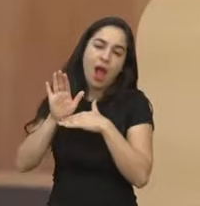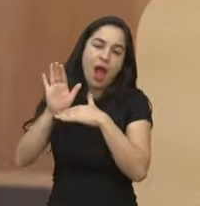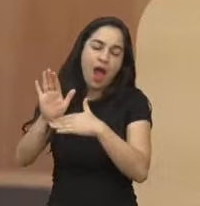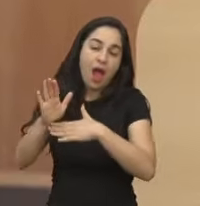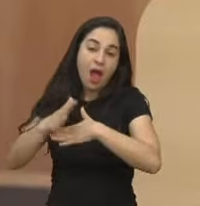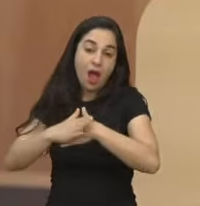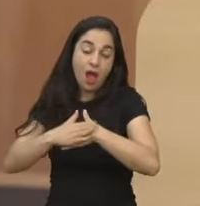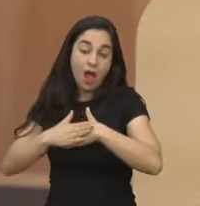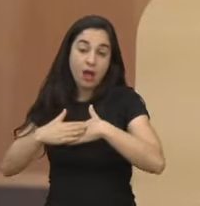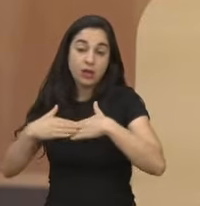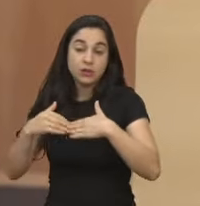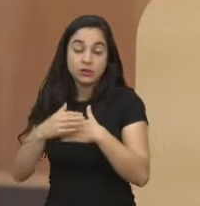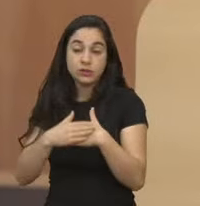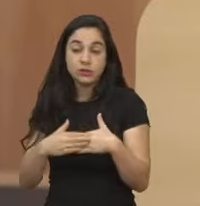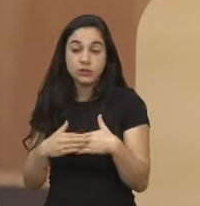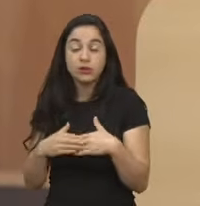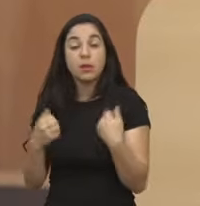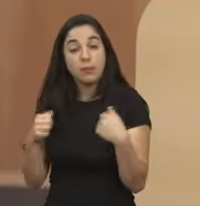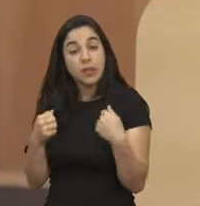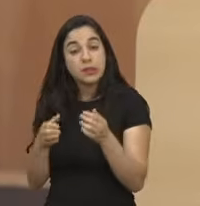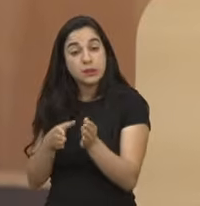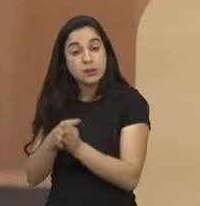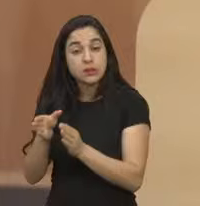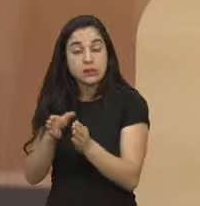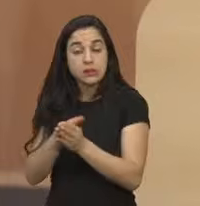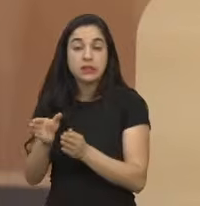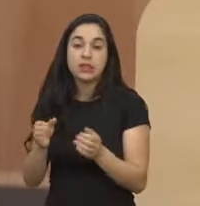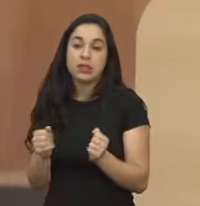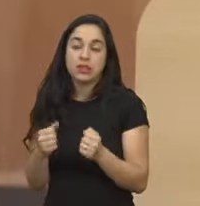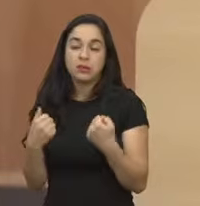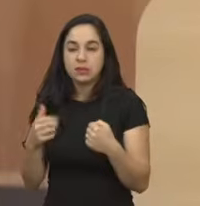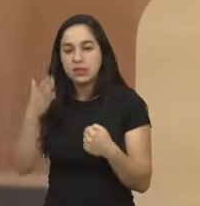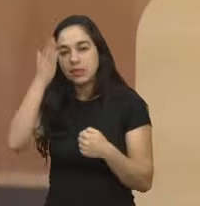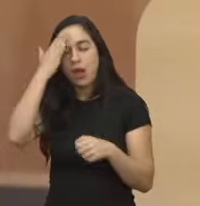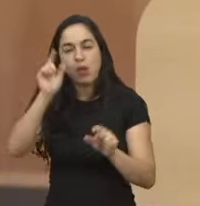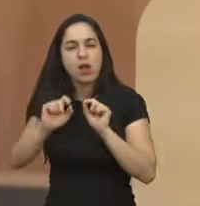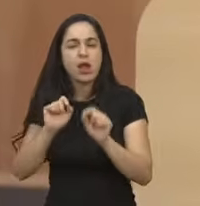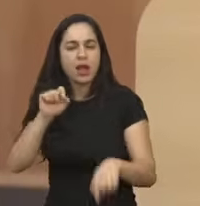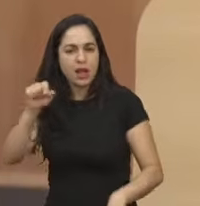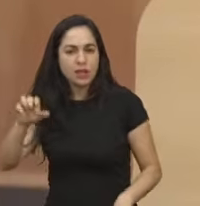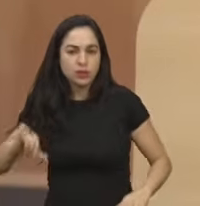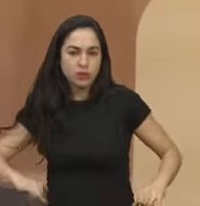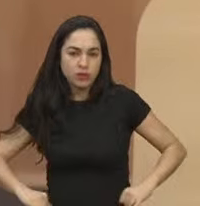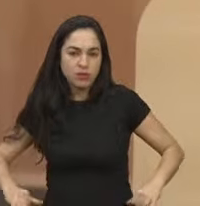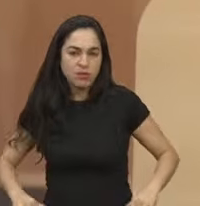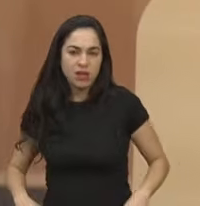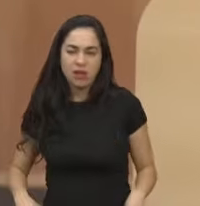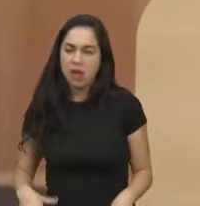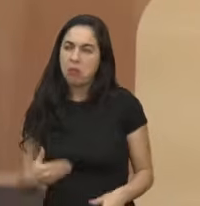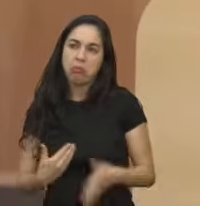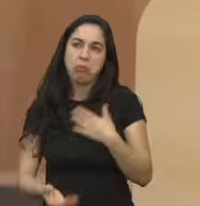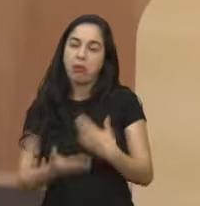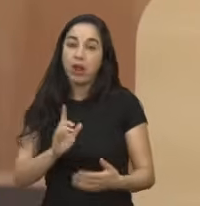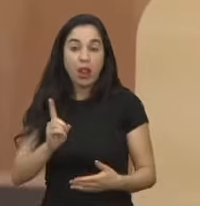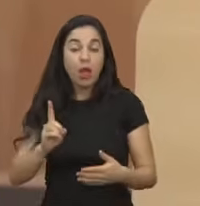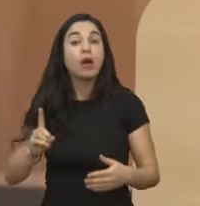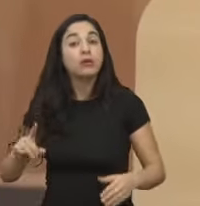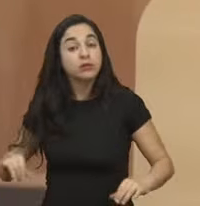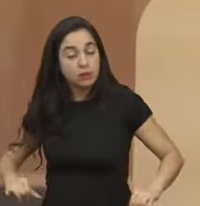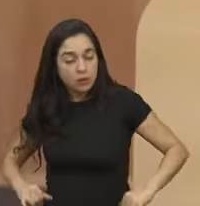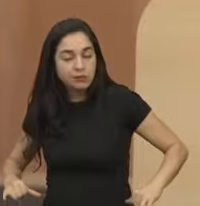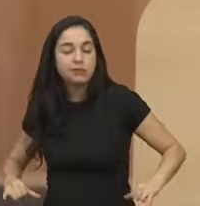além da escuta, ela precisa de uma orientação, ela precisa saber que aquilo tem valor, que aquele sofrimento não é do nada. E o fato